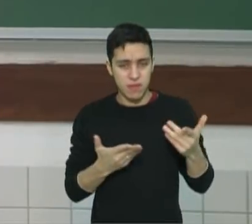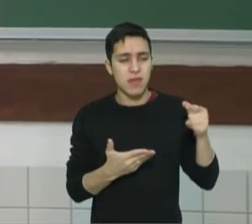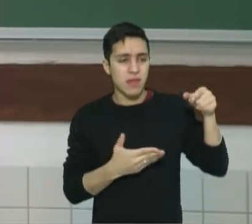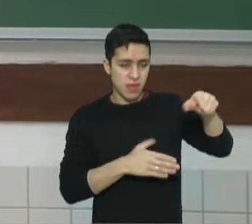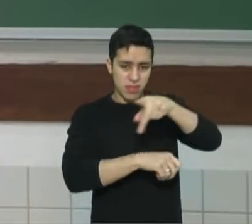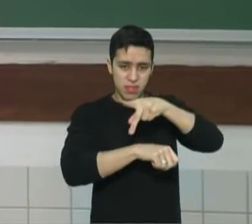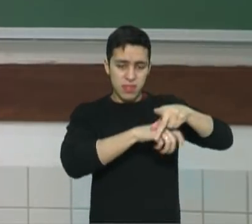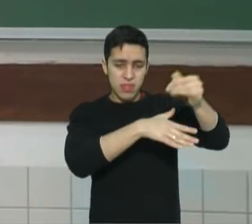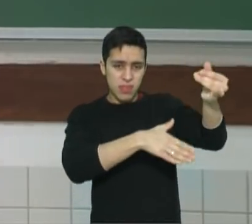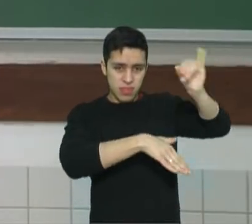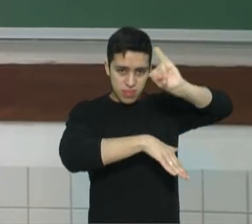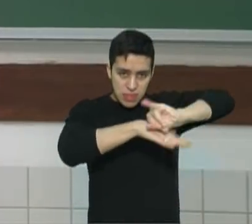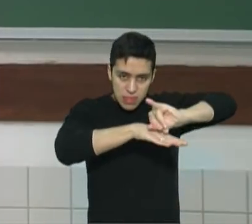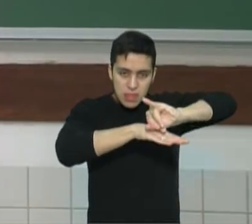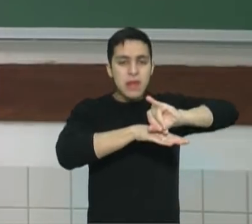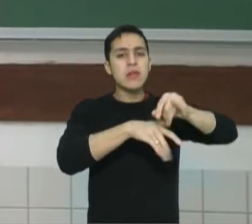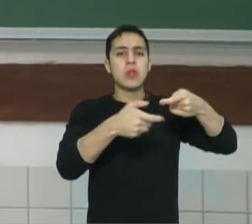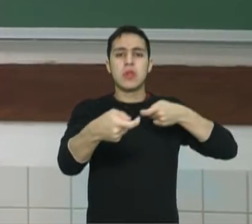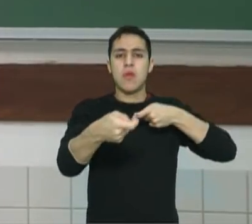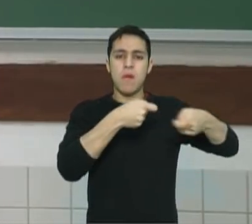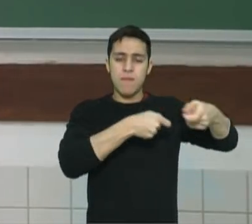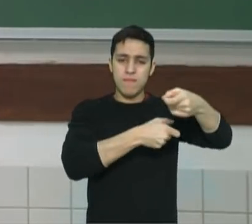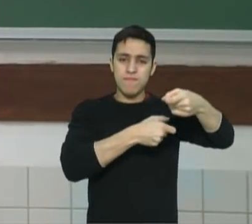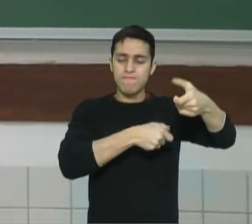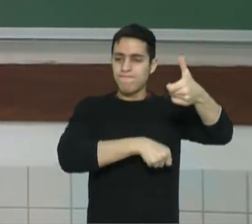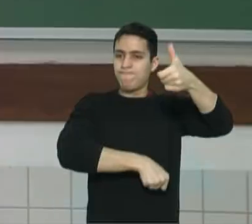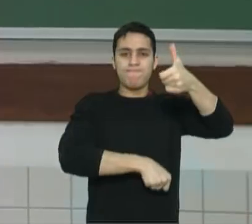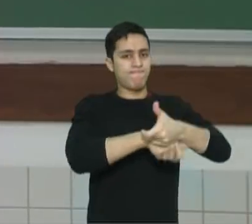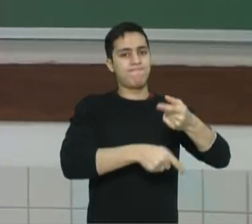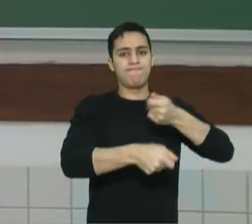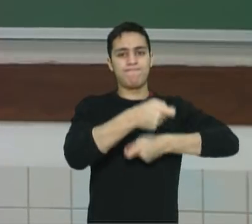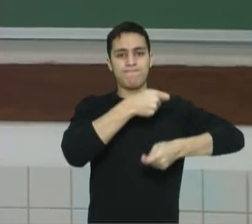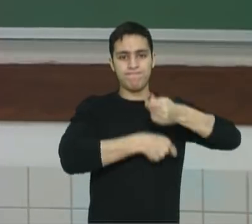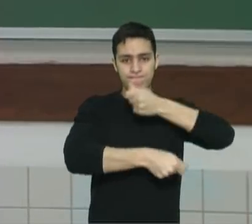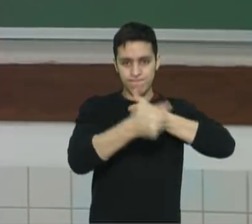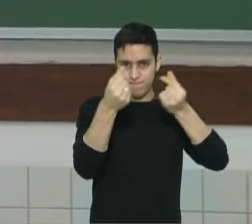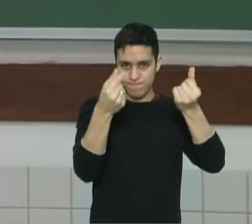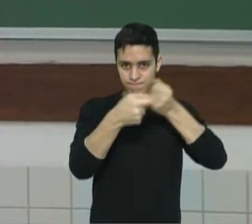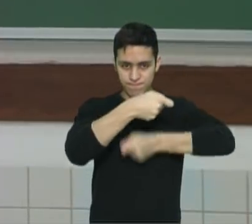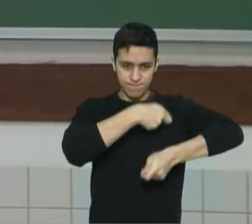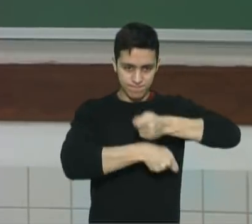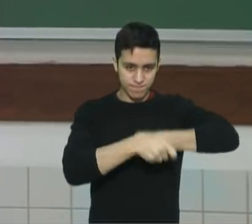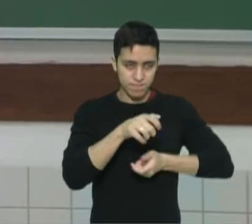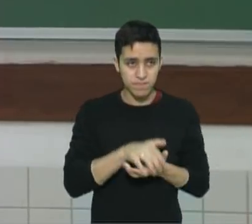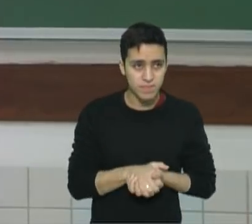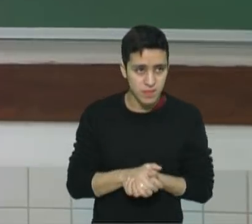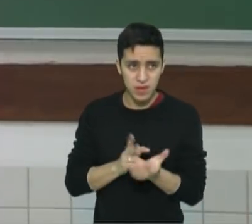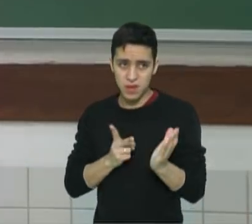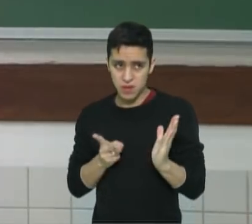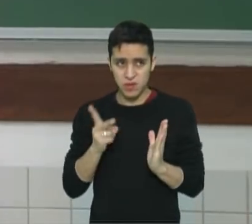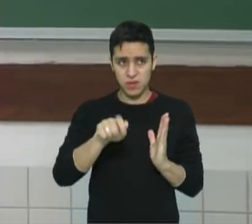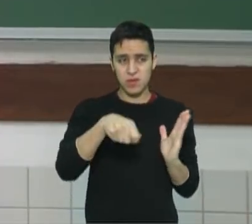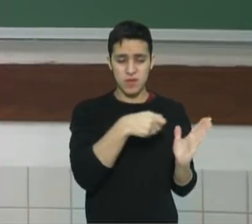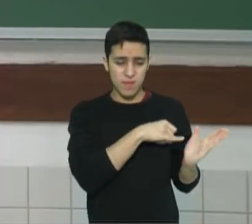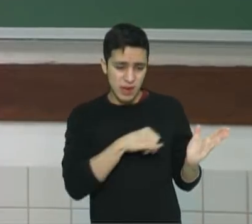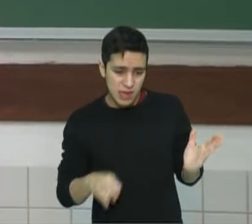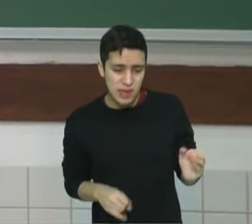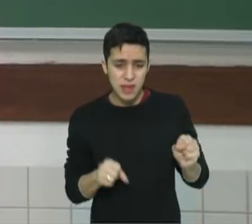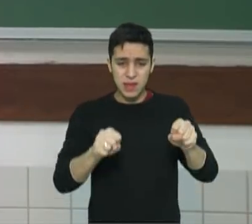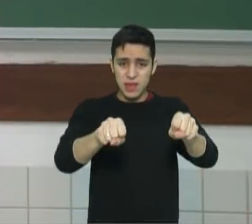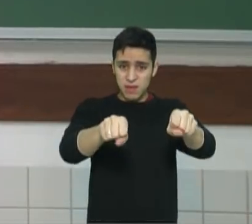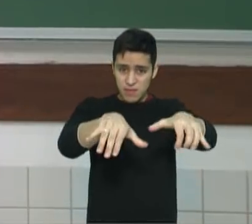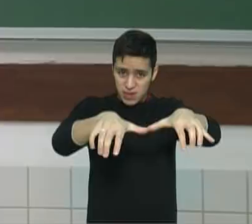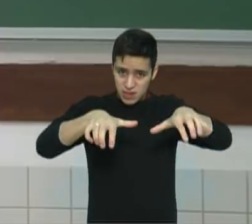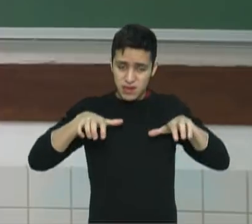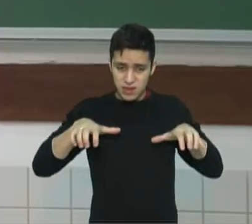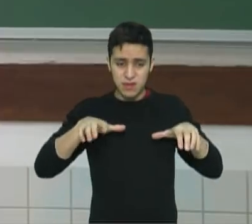esse domínio, então, financeiro, ok? Na continuação do imperialismo norte-americano, ele vai crescendo cada